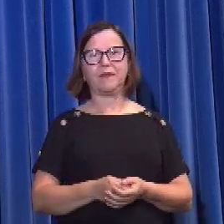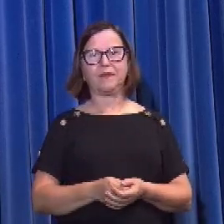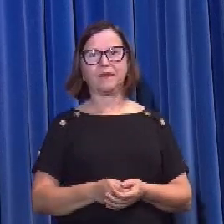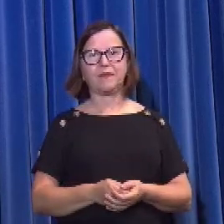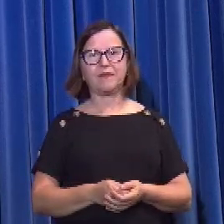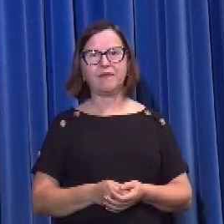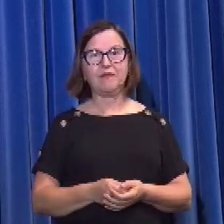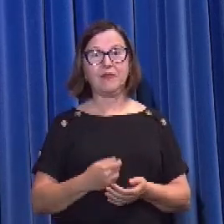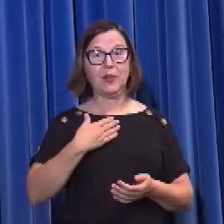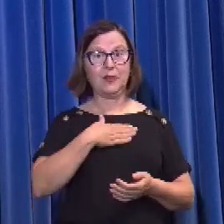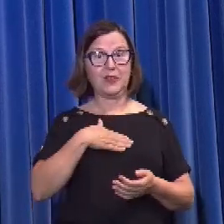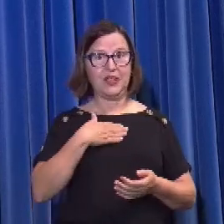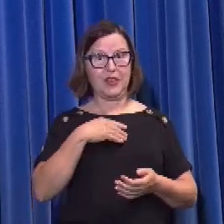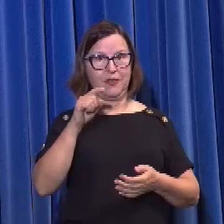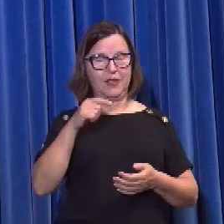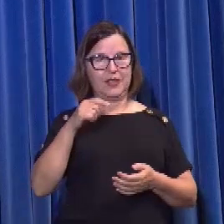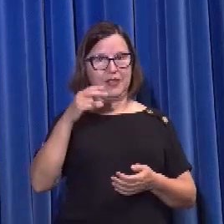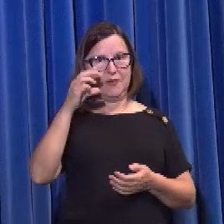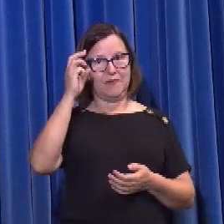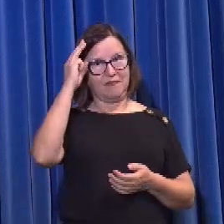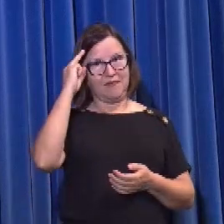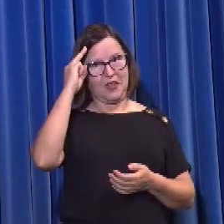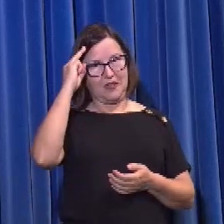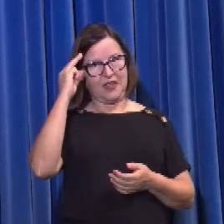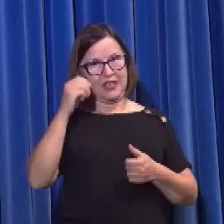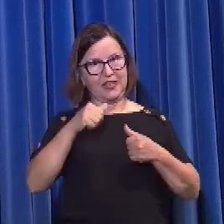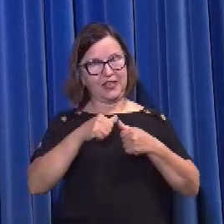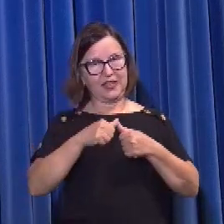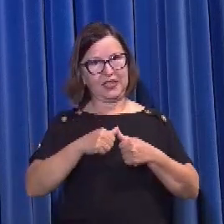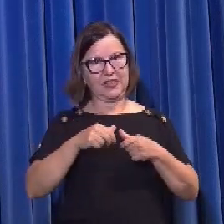Eu gostaria que você refletisse muito sobre isso.